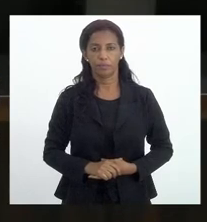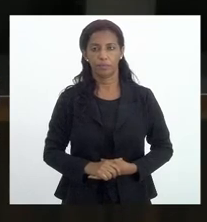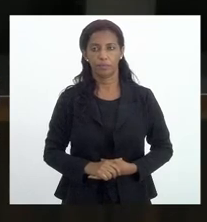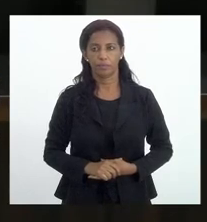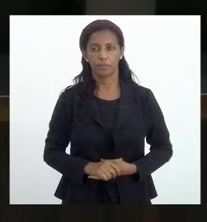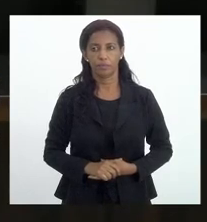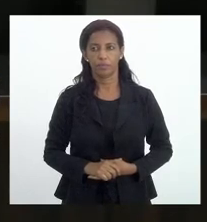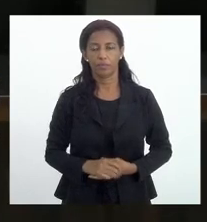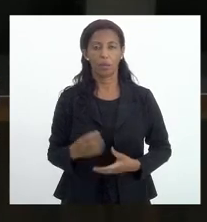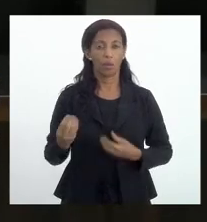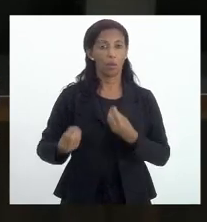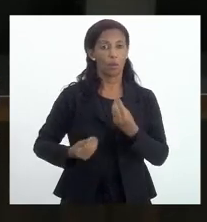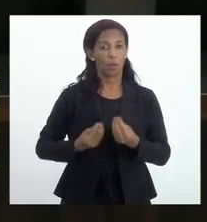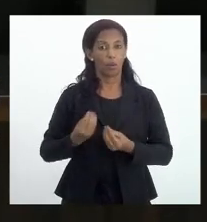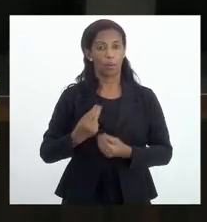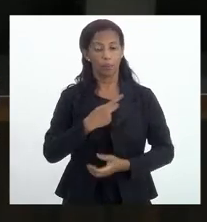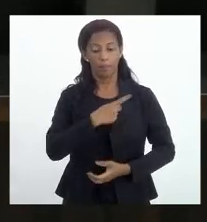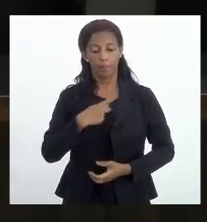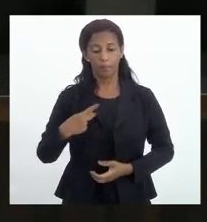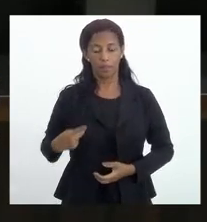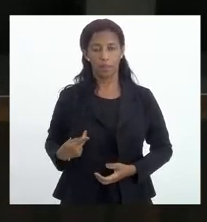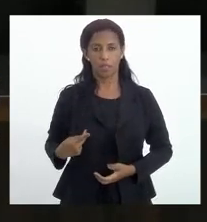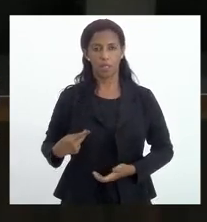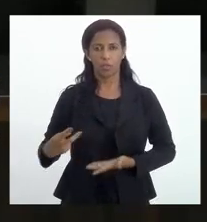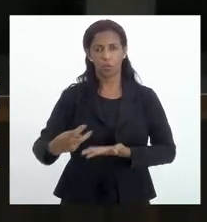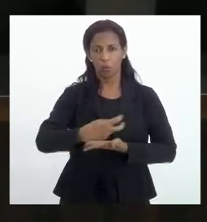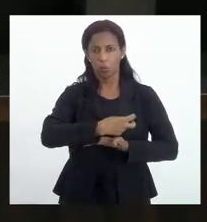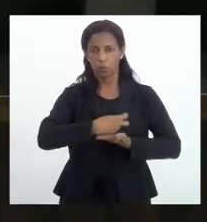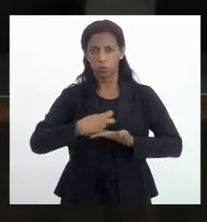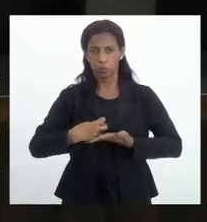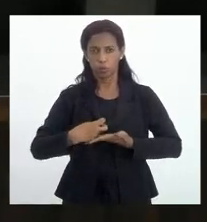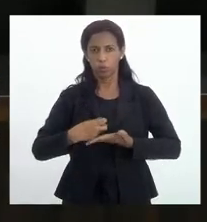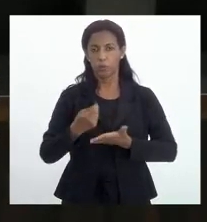Como presidente da Comissão de Tributação,